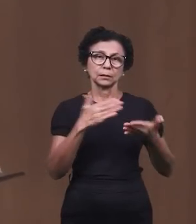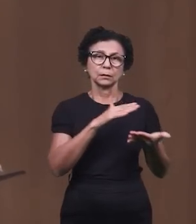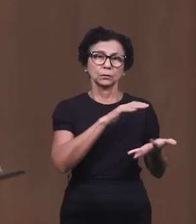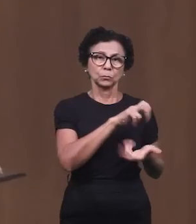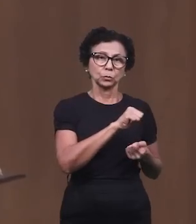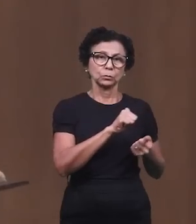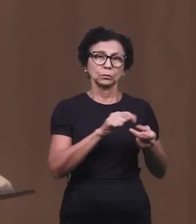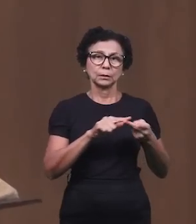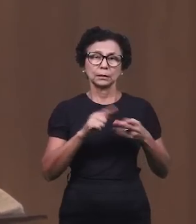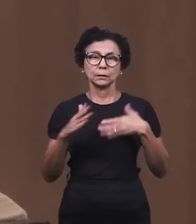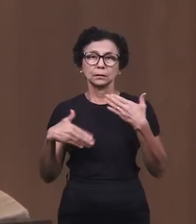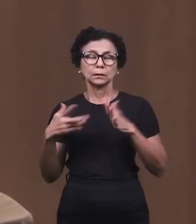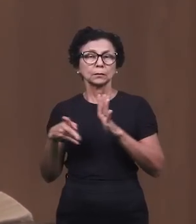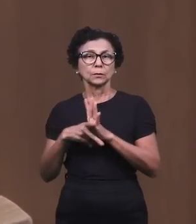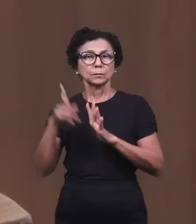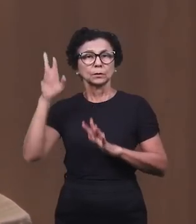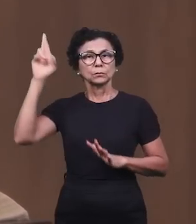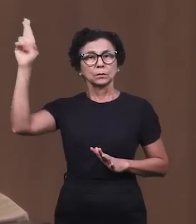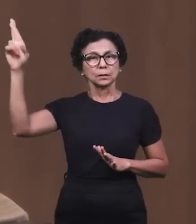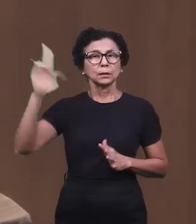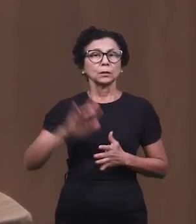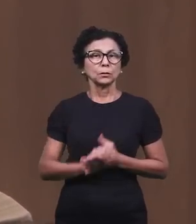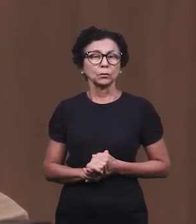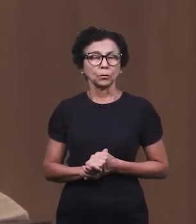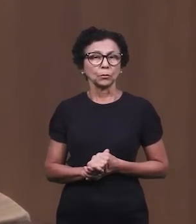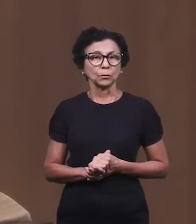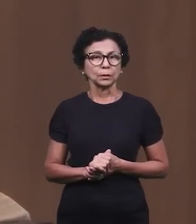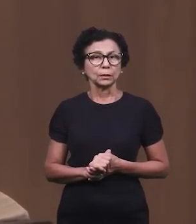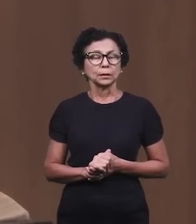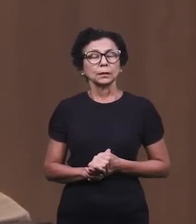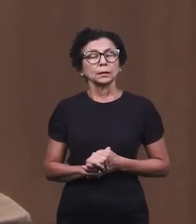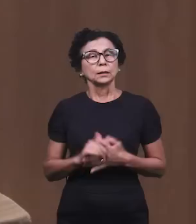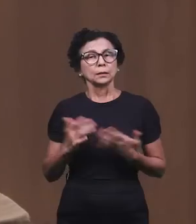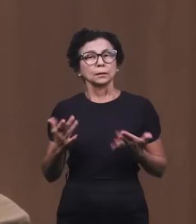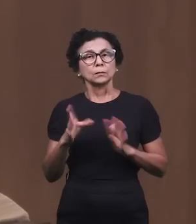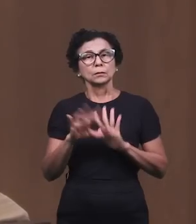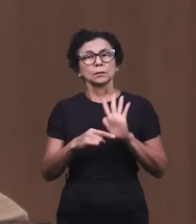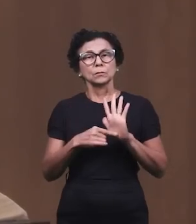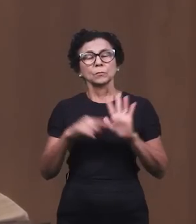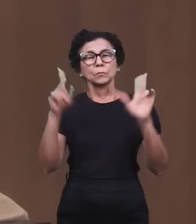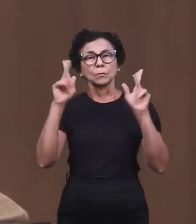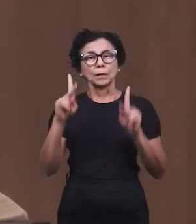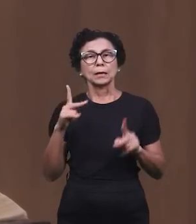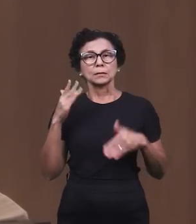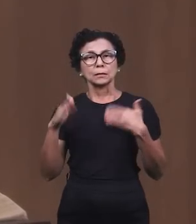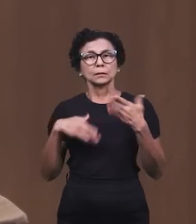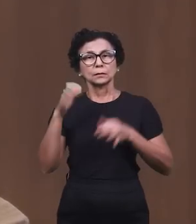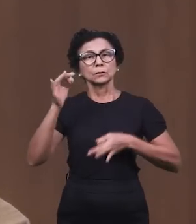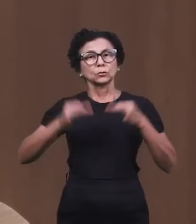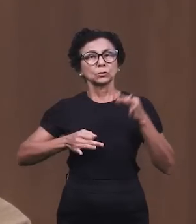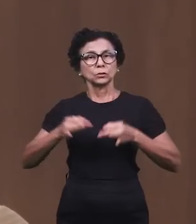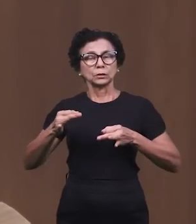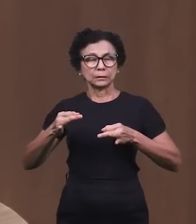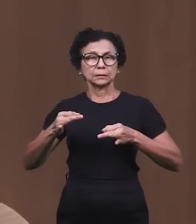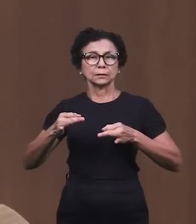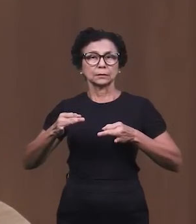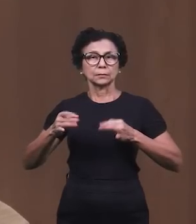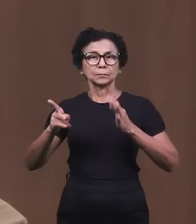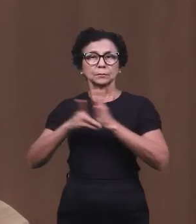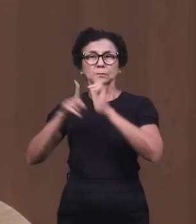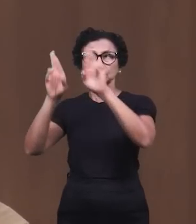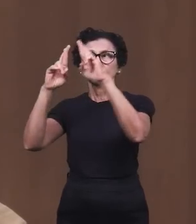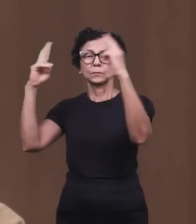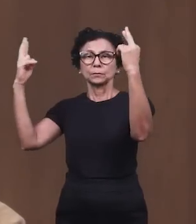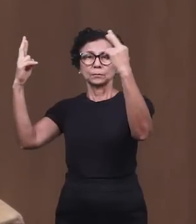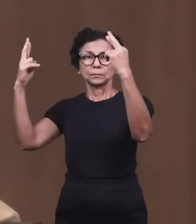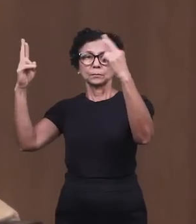salvação no Senhor, e a alegria do Espírito Santo. Então, vejam, se nós pegarmos aqui a alegria que o